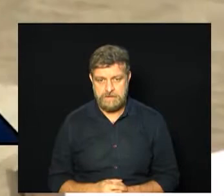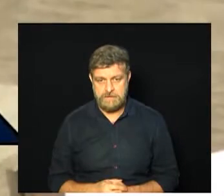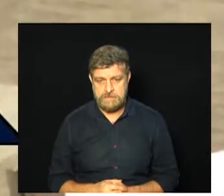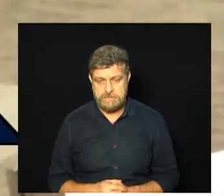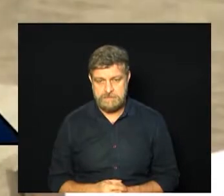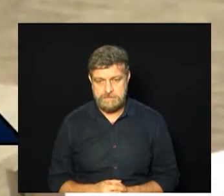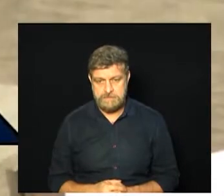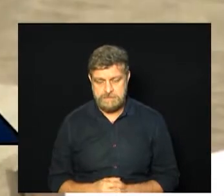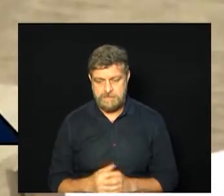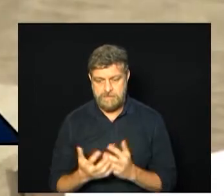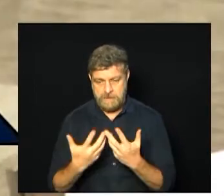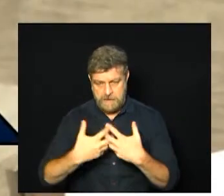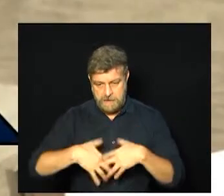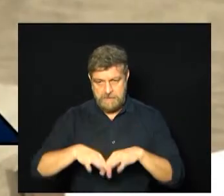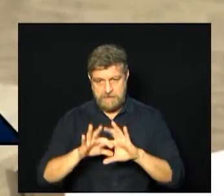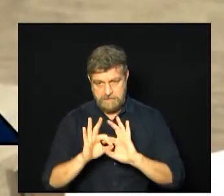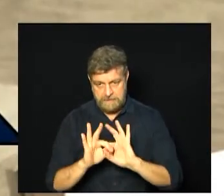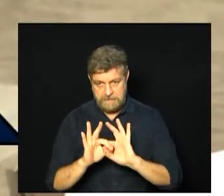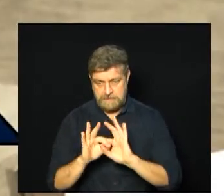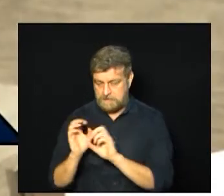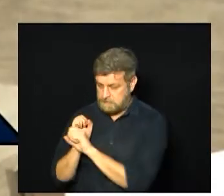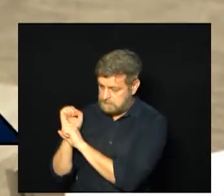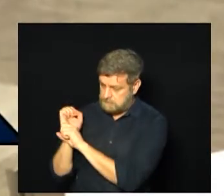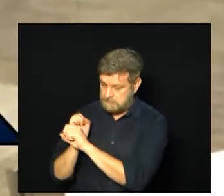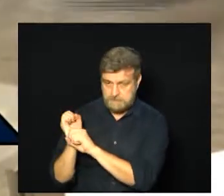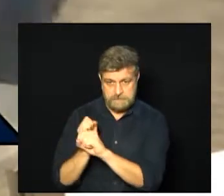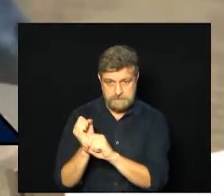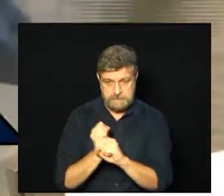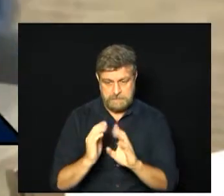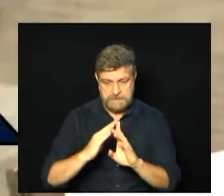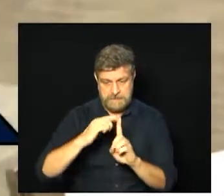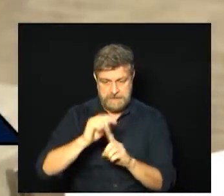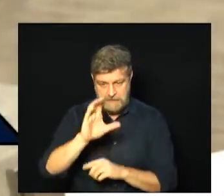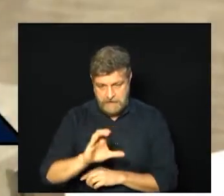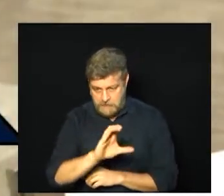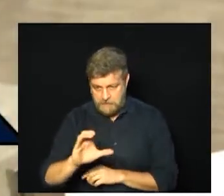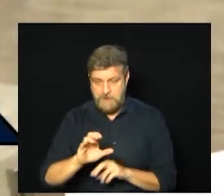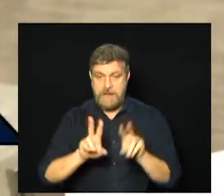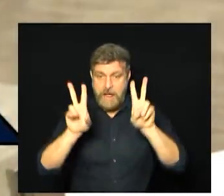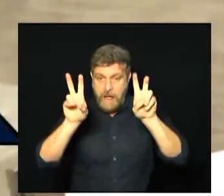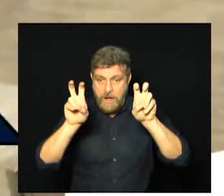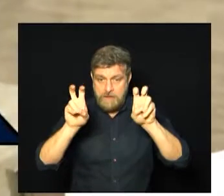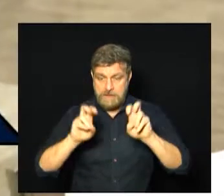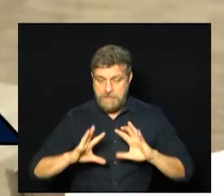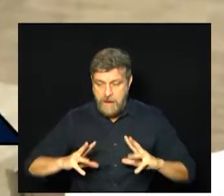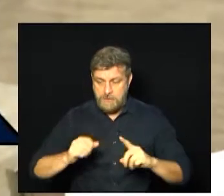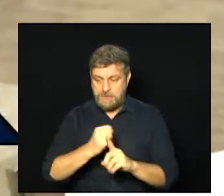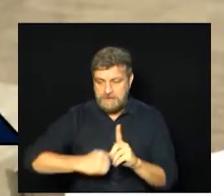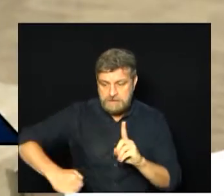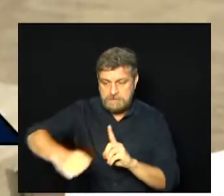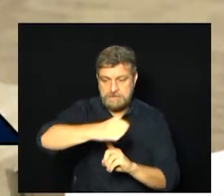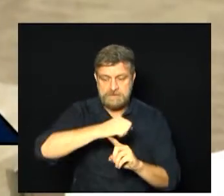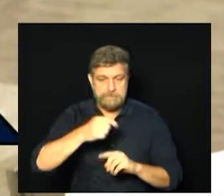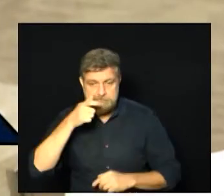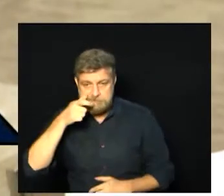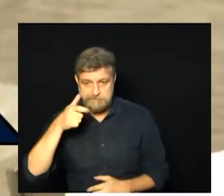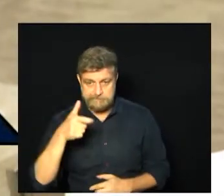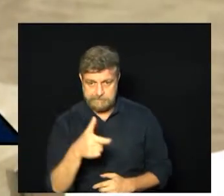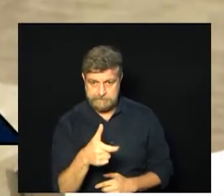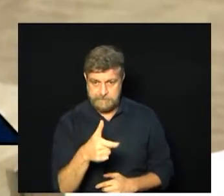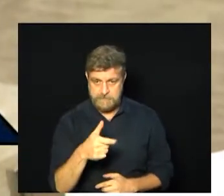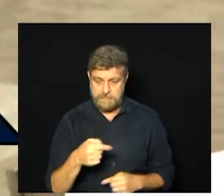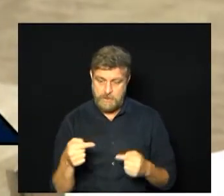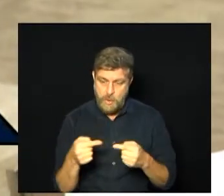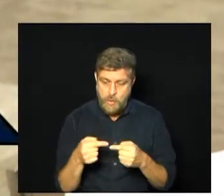A campanha da fraternidade, nos últimos anos, ela tem discutido temas que interessam a toda a sociedade brasileira. São temas